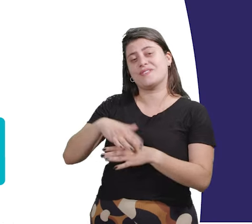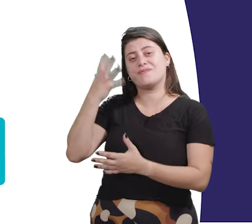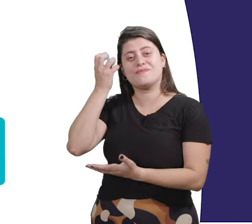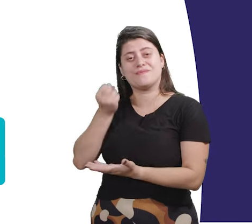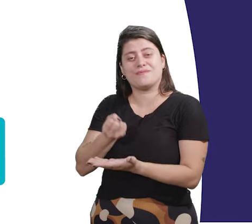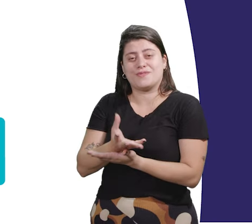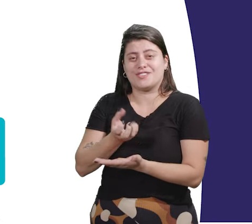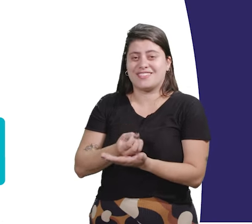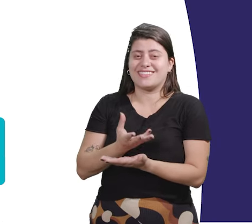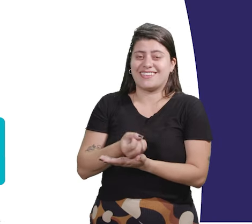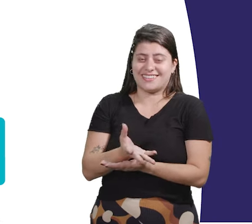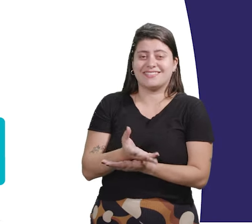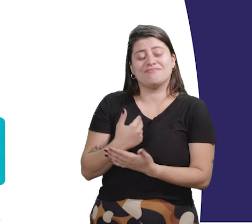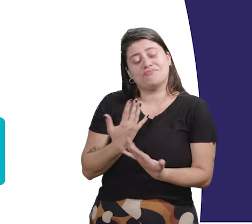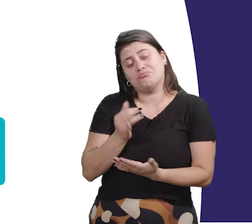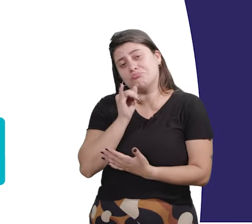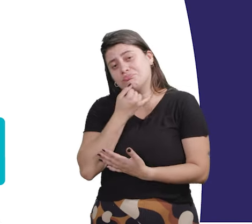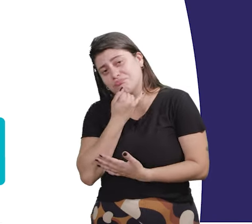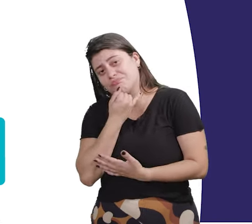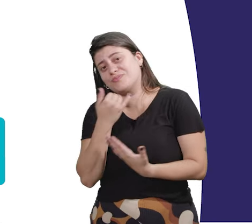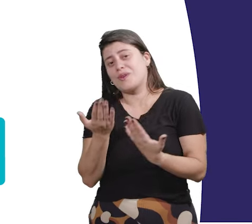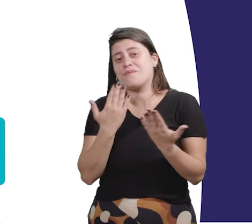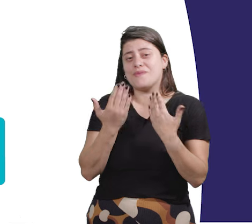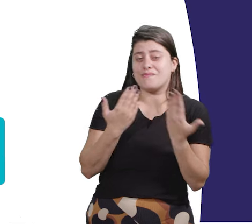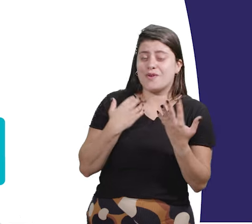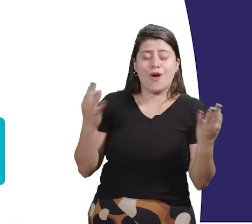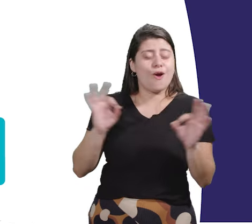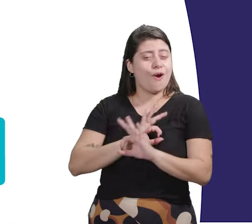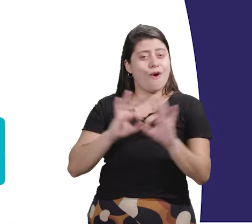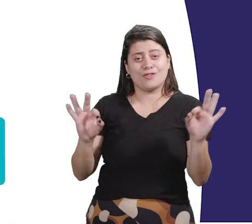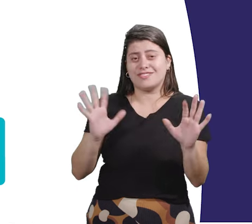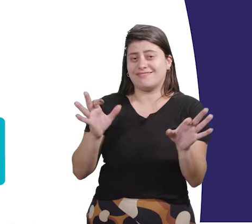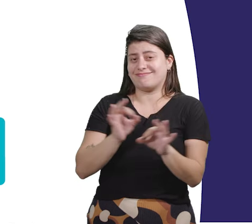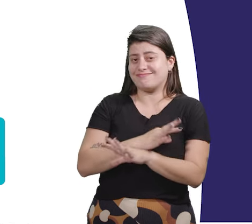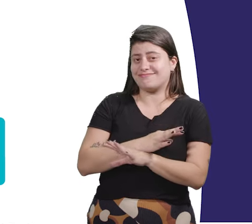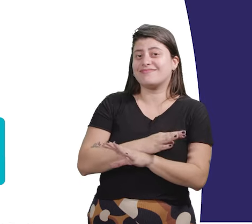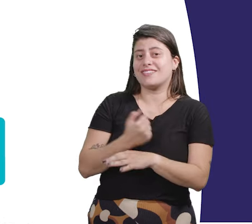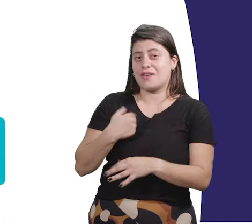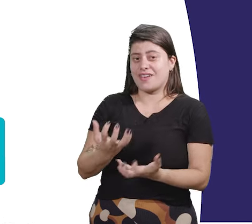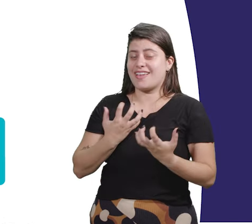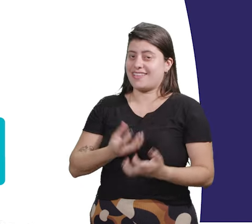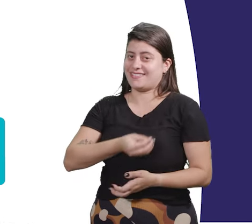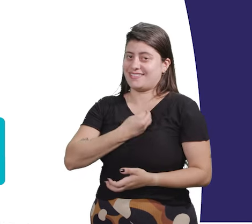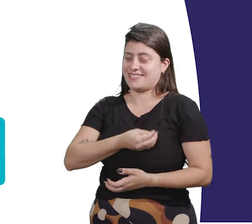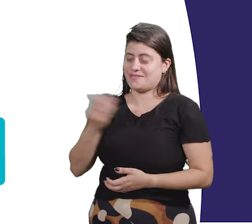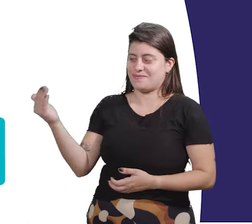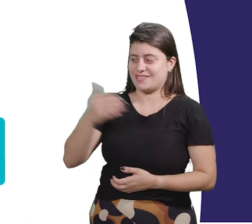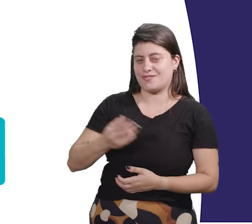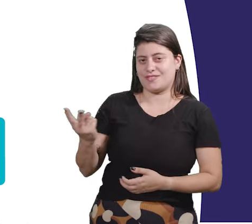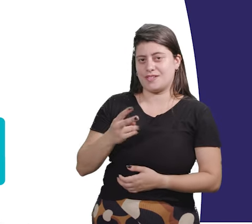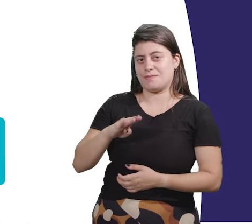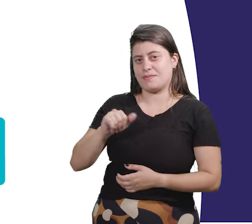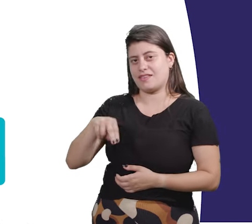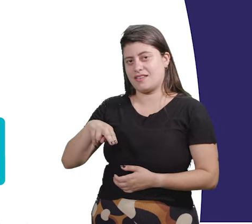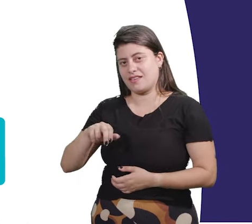papo maravilhoso aqui com as nossas super convidadas especiais. Eu quero agradecer a presença de vocês, Bianca e Joyce aqui com a gente.